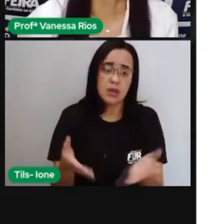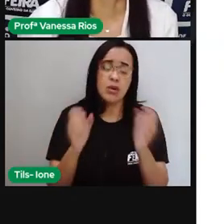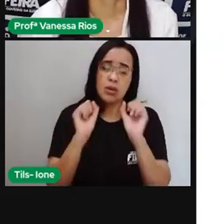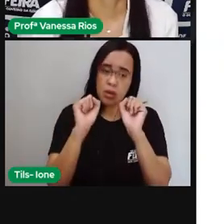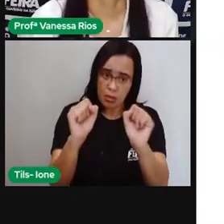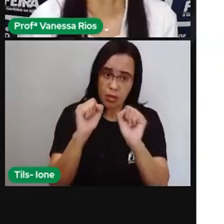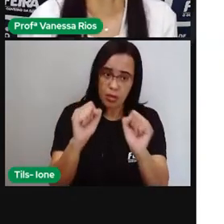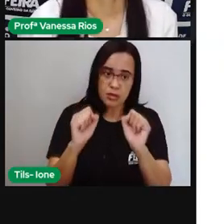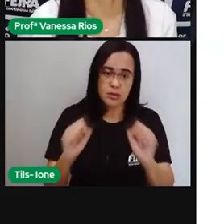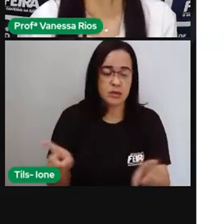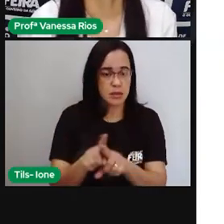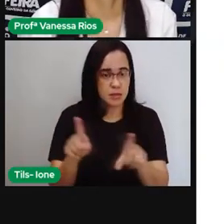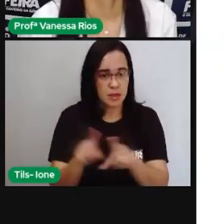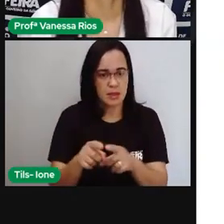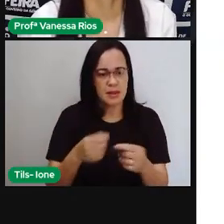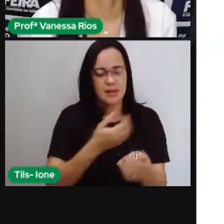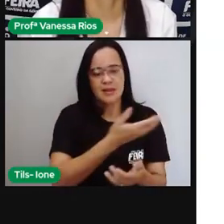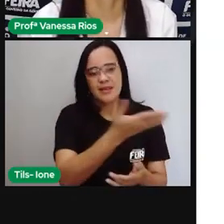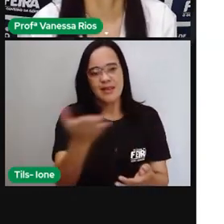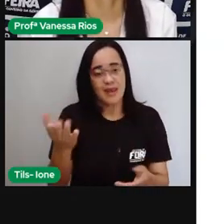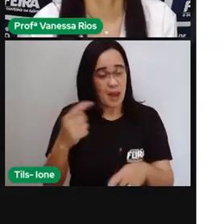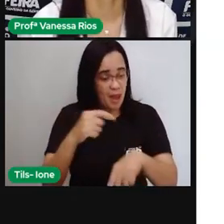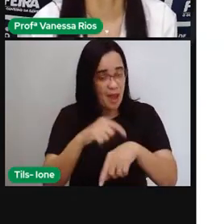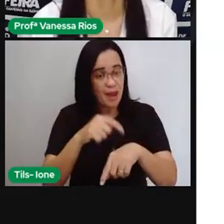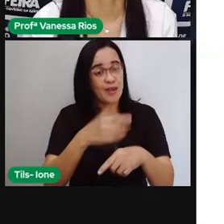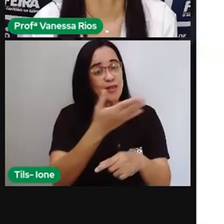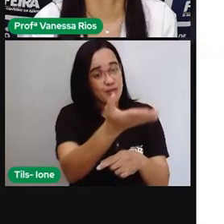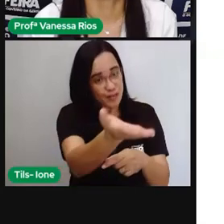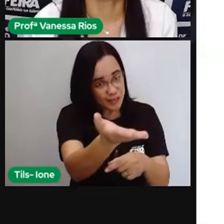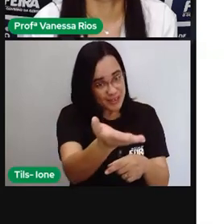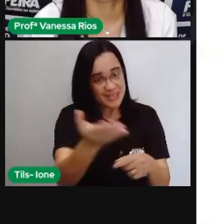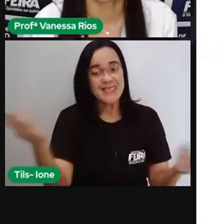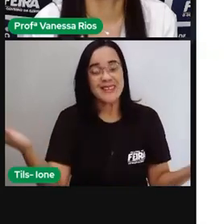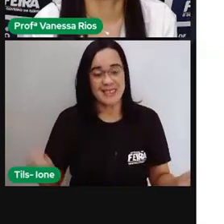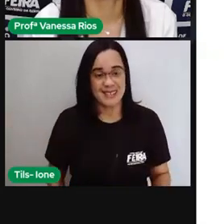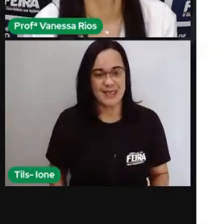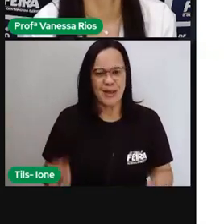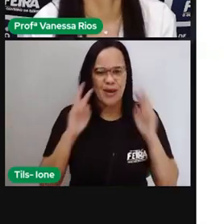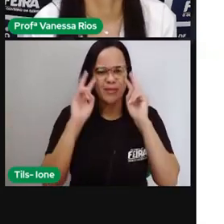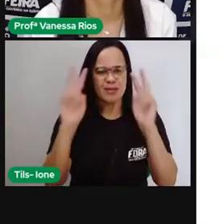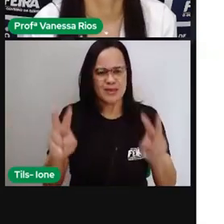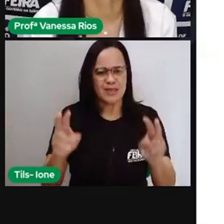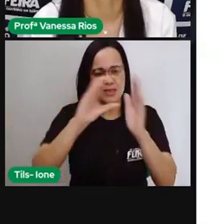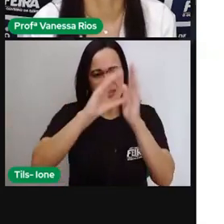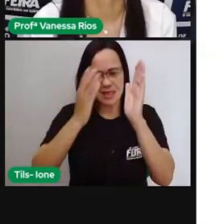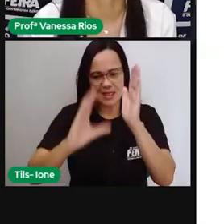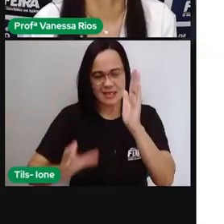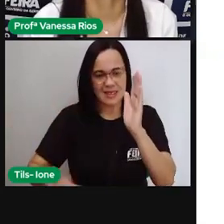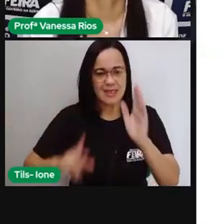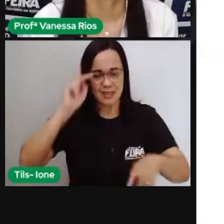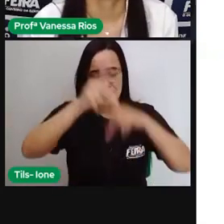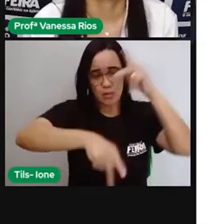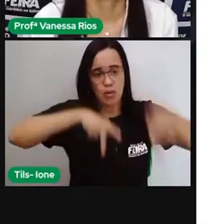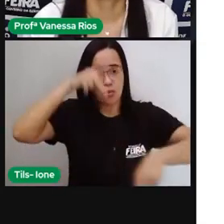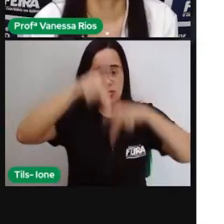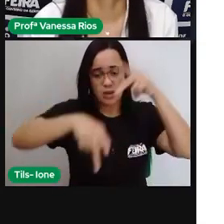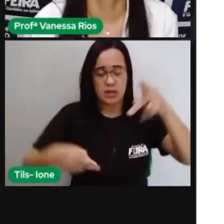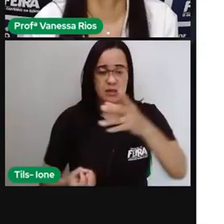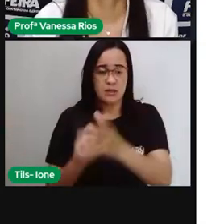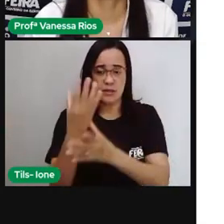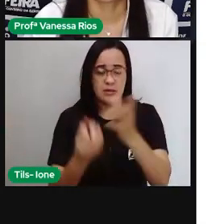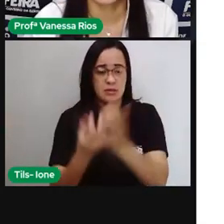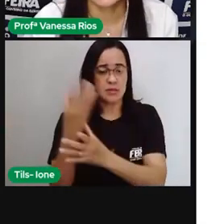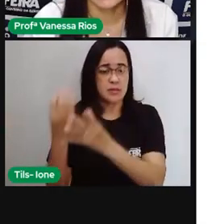E agora é com você, né? Observando aí todas essas características da formação do povo brasileiro, e de como